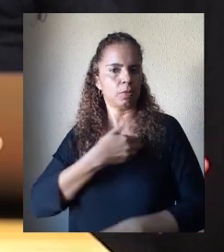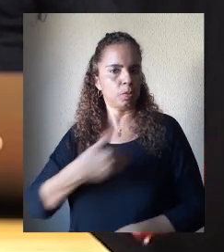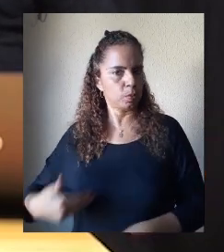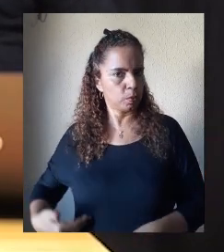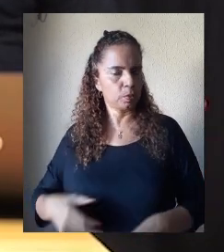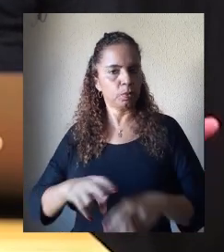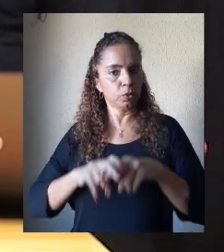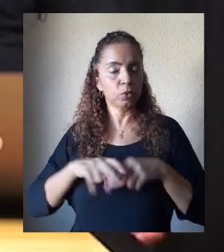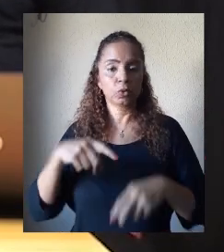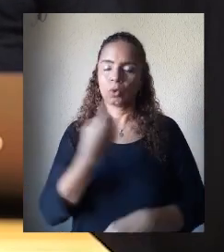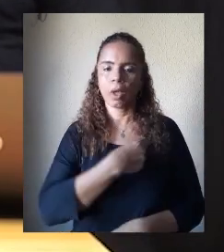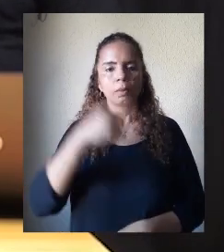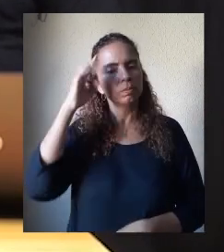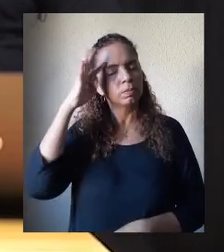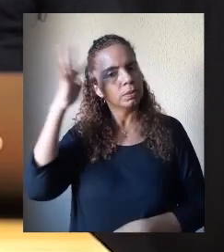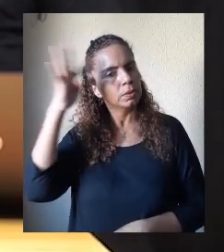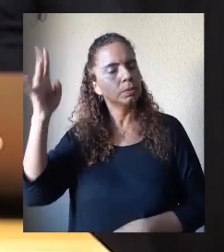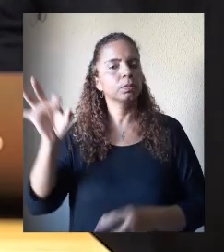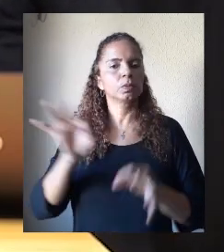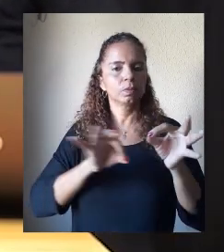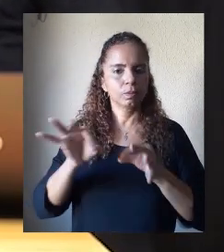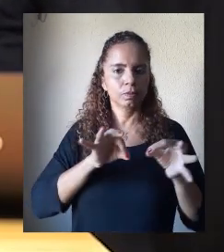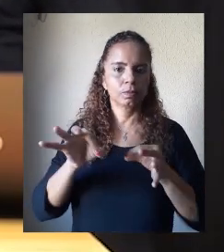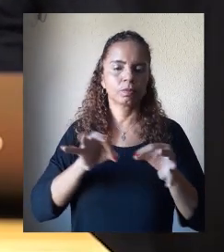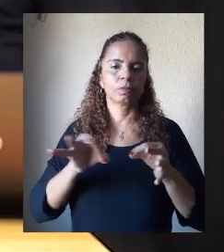pensamos atividades online que pudessem ser